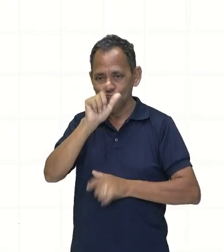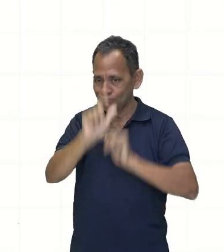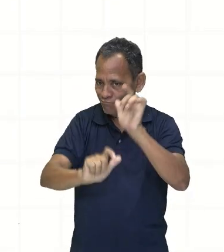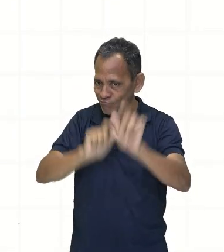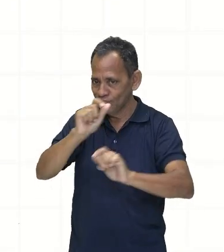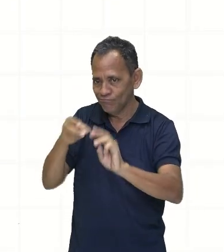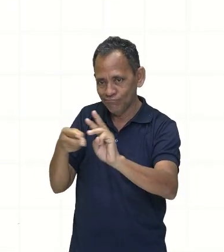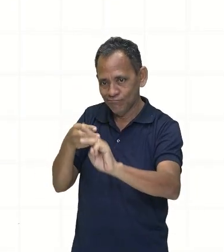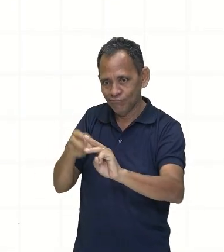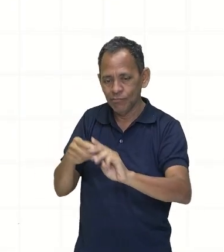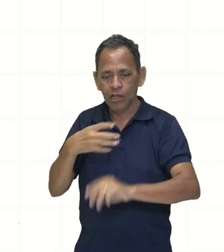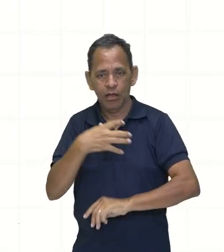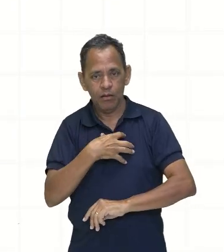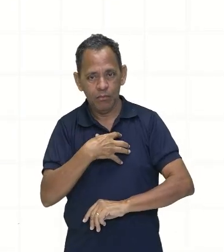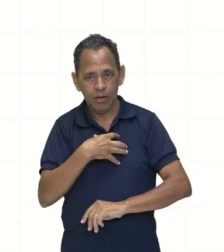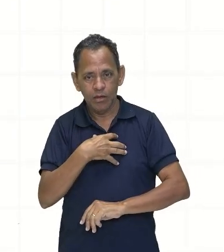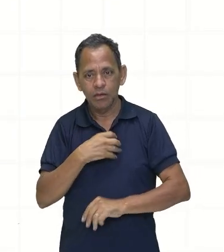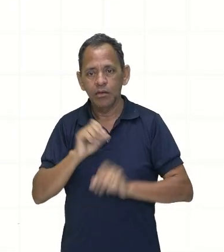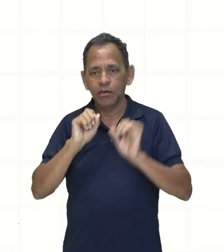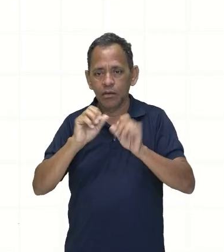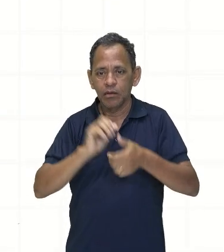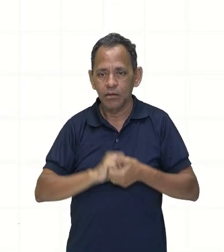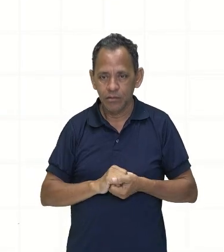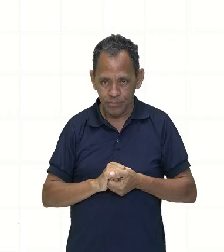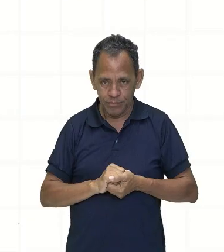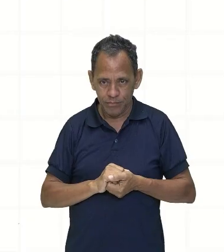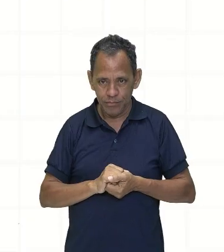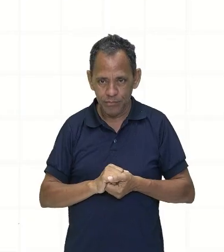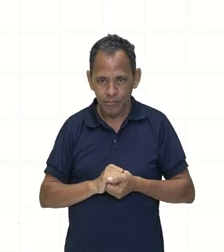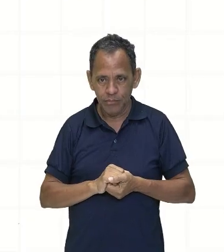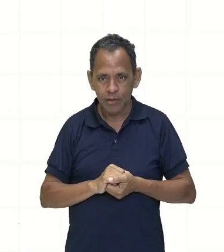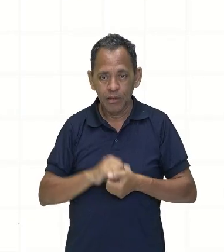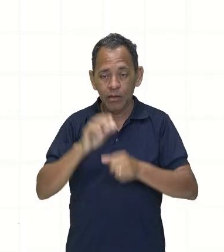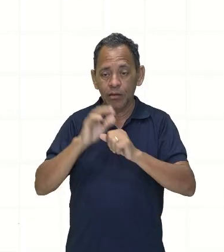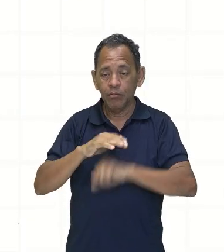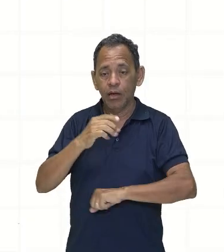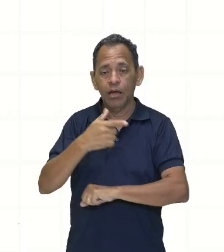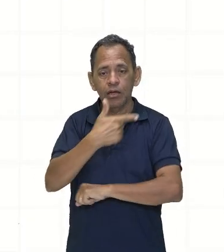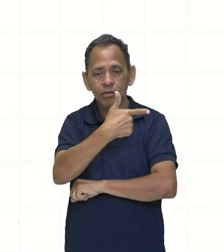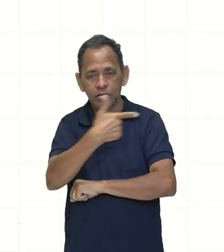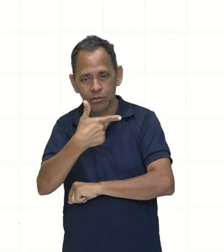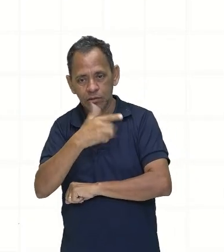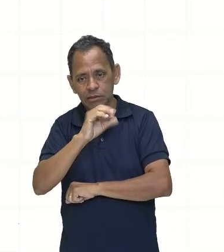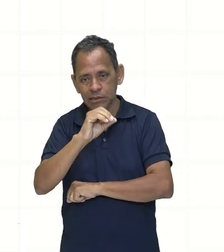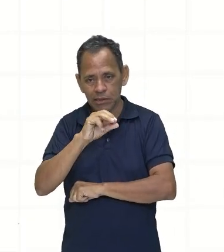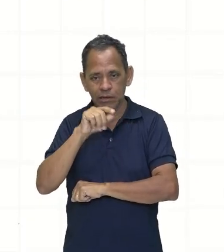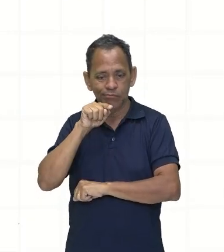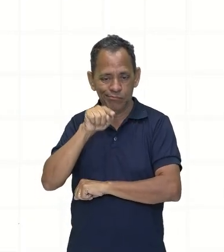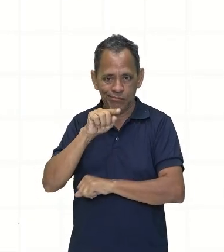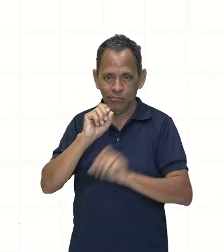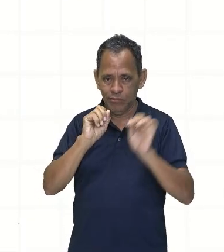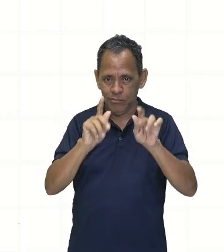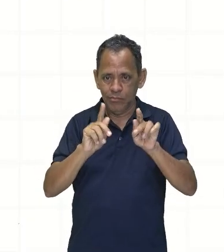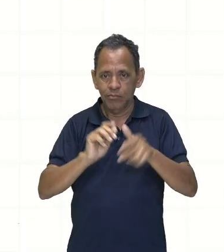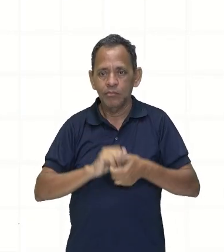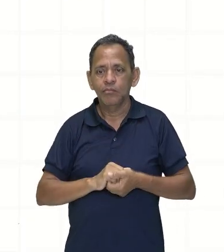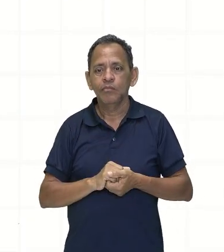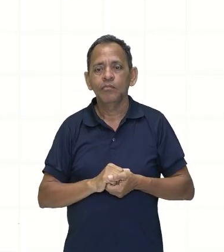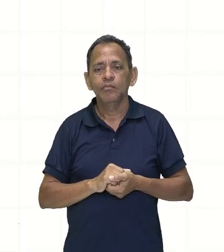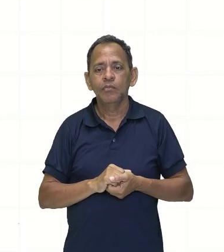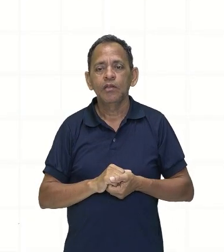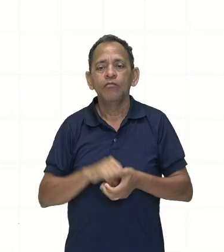indígena. E a Bahia com um pouco mais de 220 mil, certo? E aí,